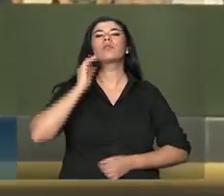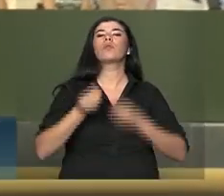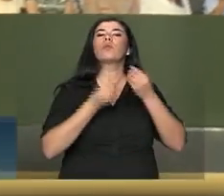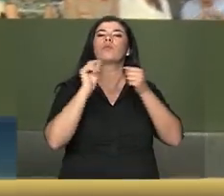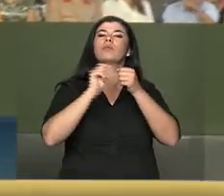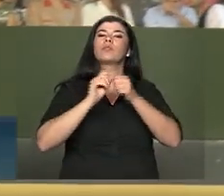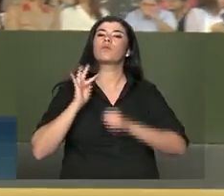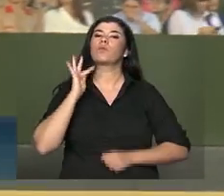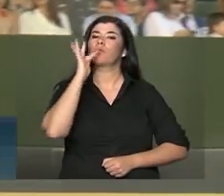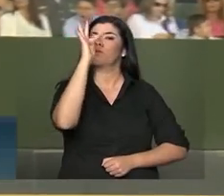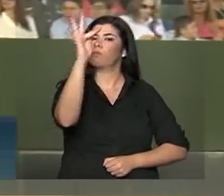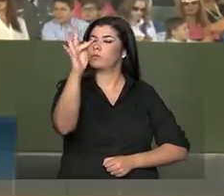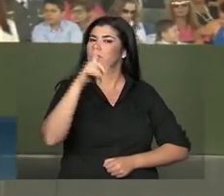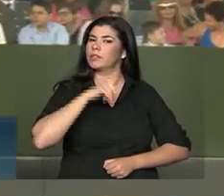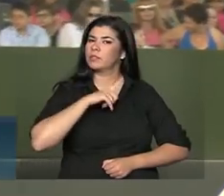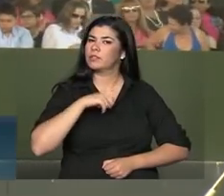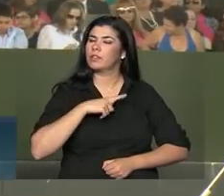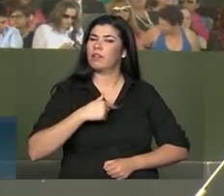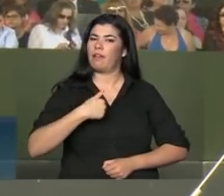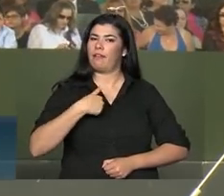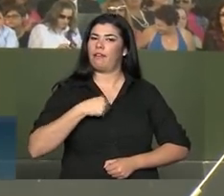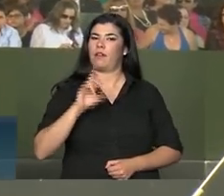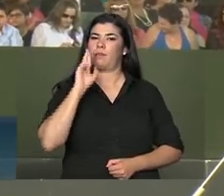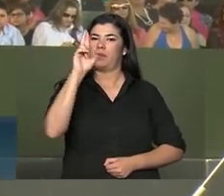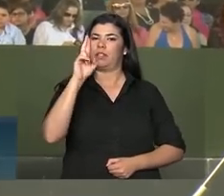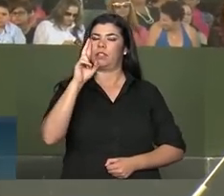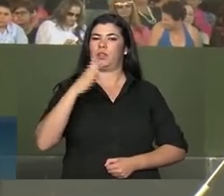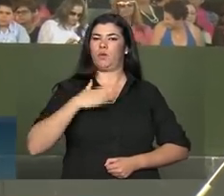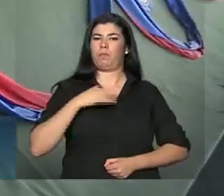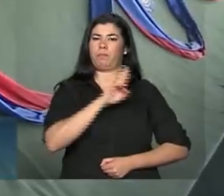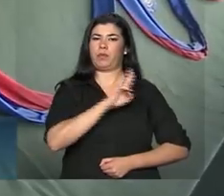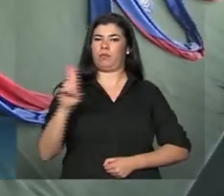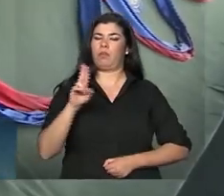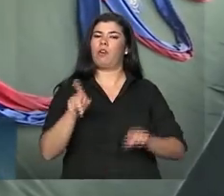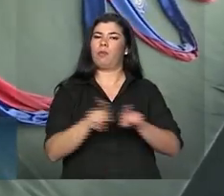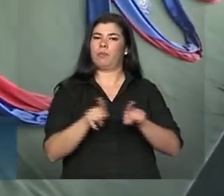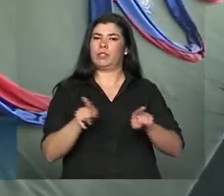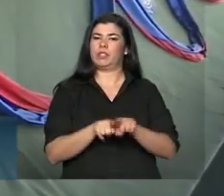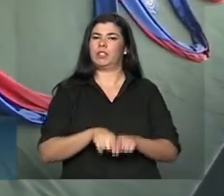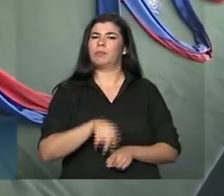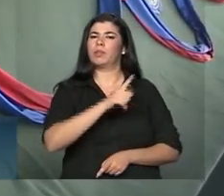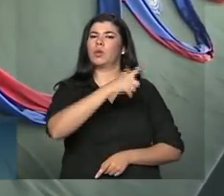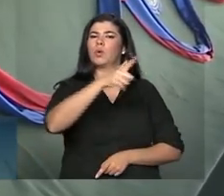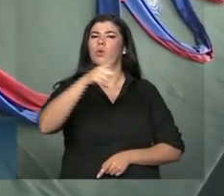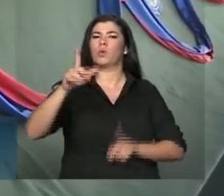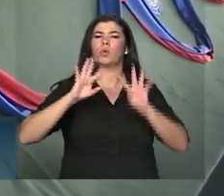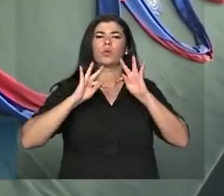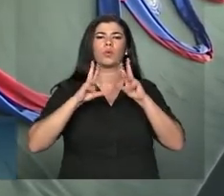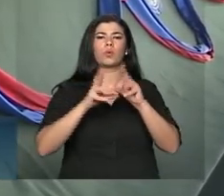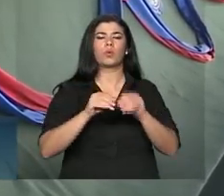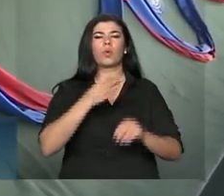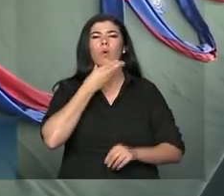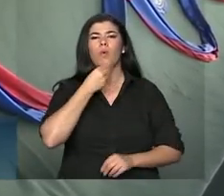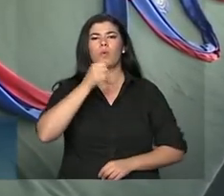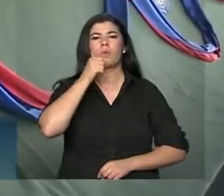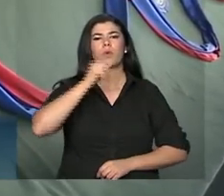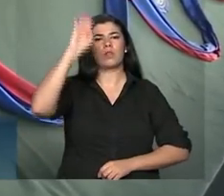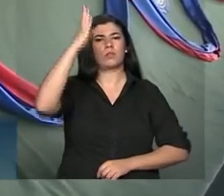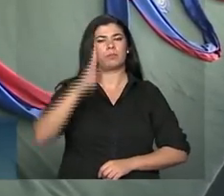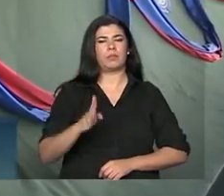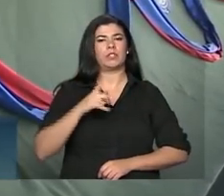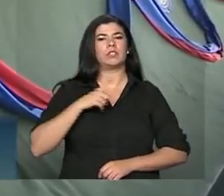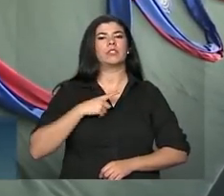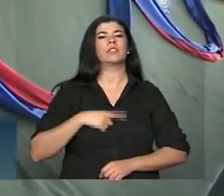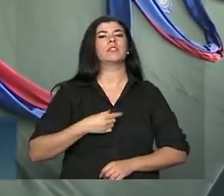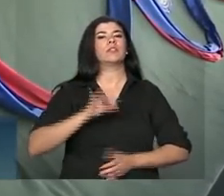perpetuar. Em meu nome e em nome de todas as brasileiras e todos os brasileiros, registro